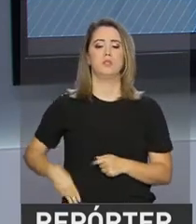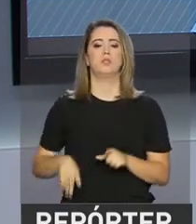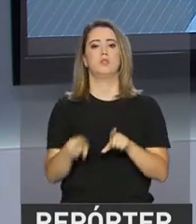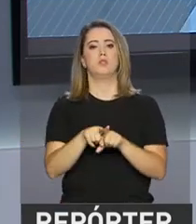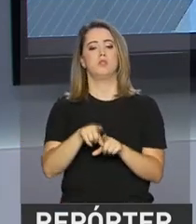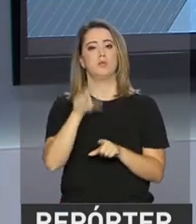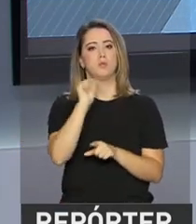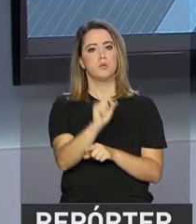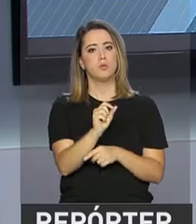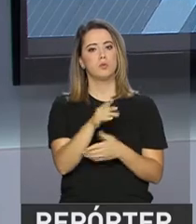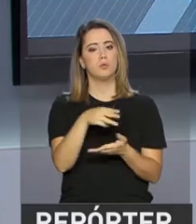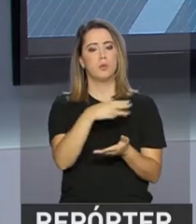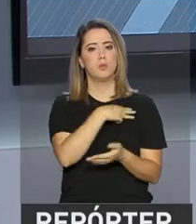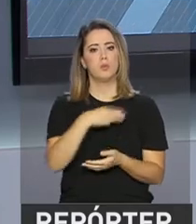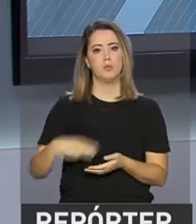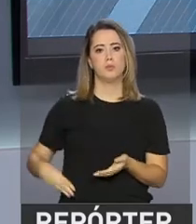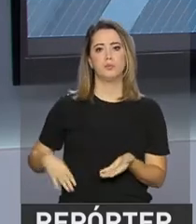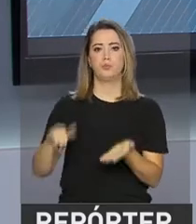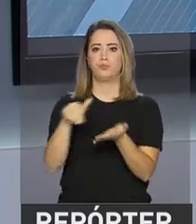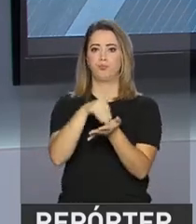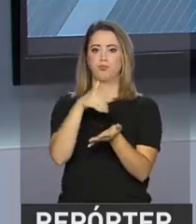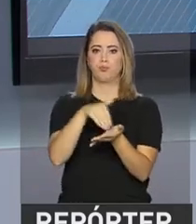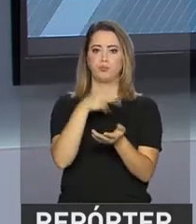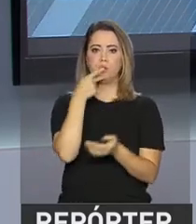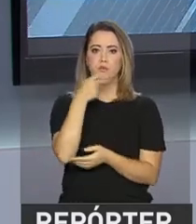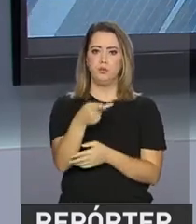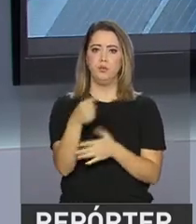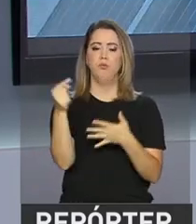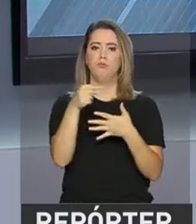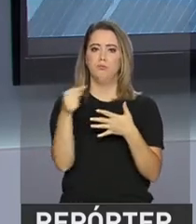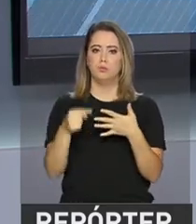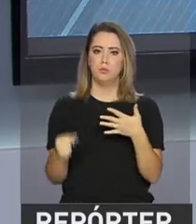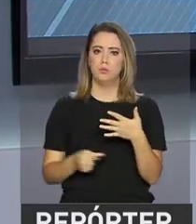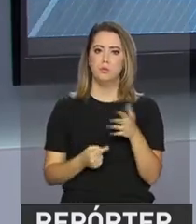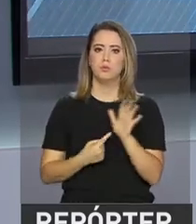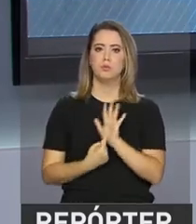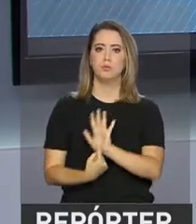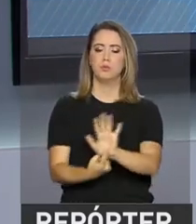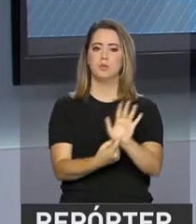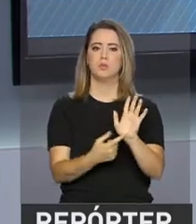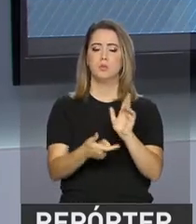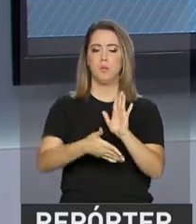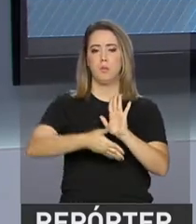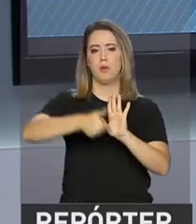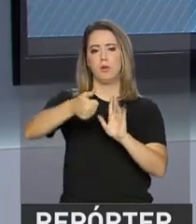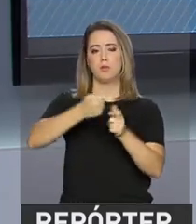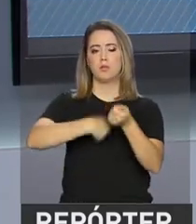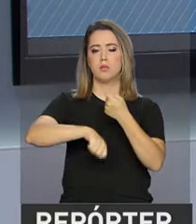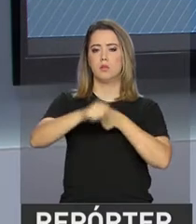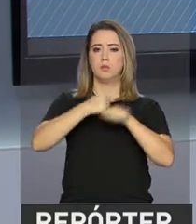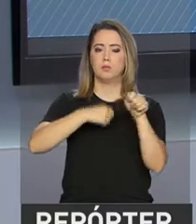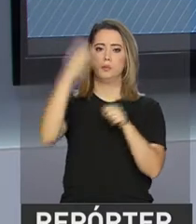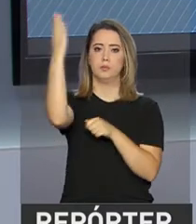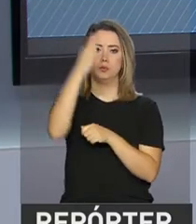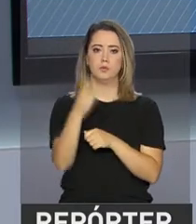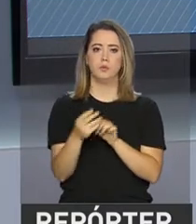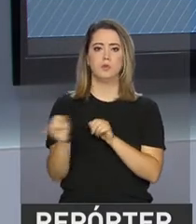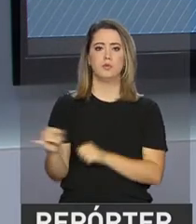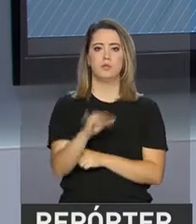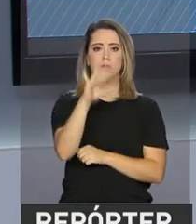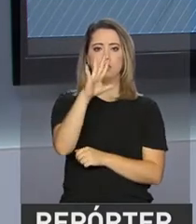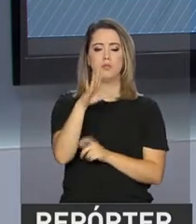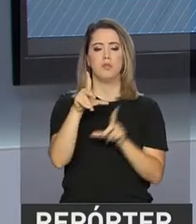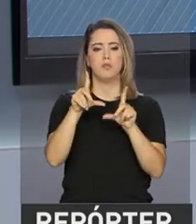secretaria de governo antônio imbassahy comentou alguns indicadores que apontam melhora da economia brasileira com uma inflação